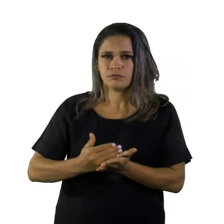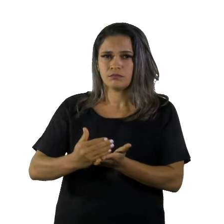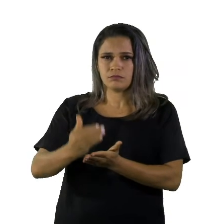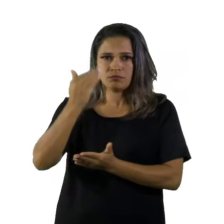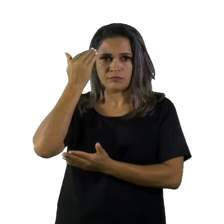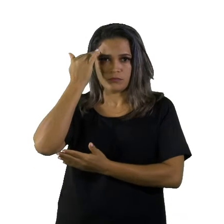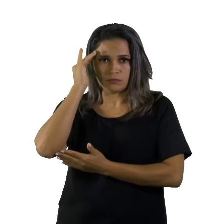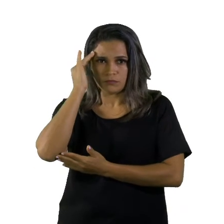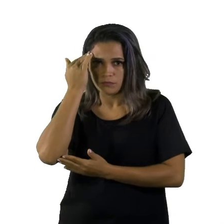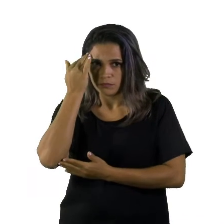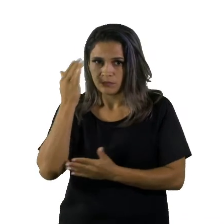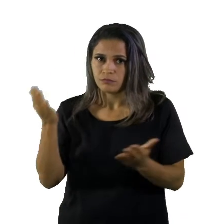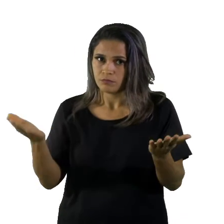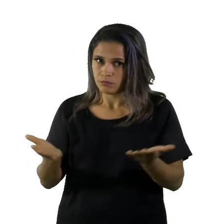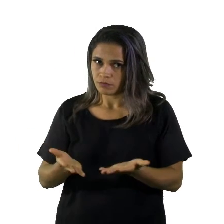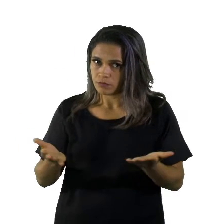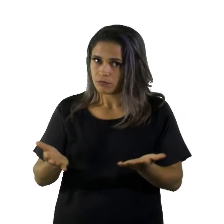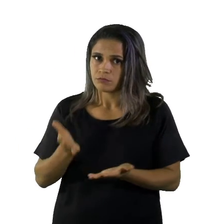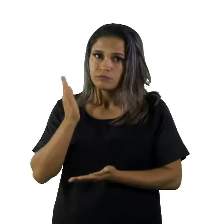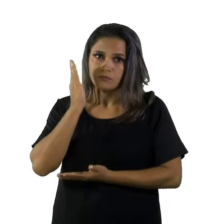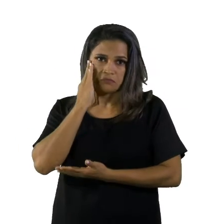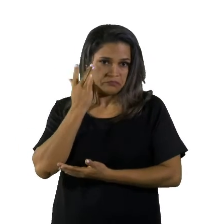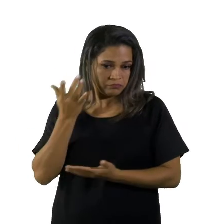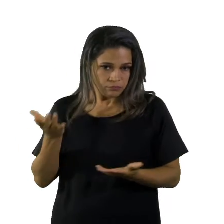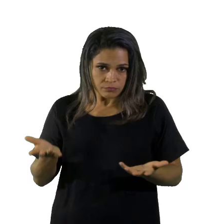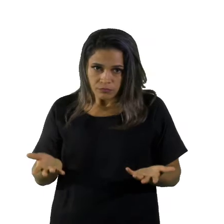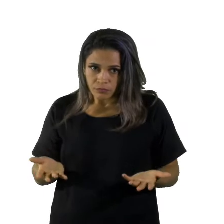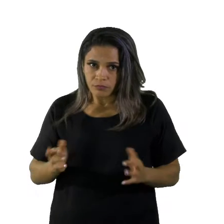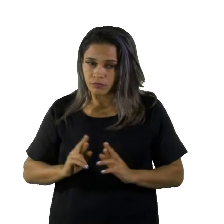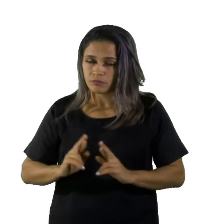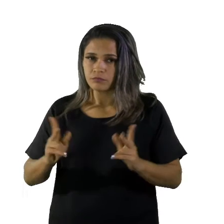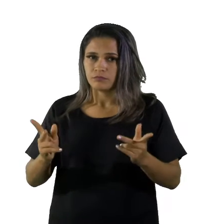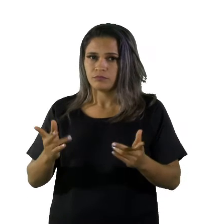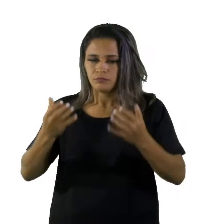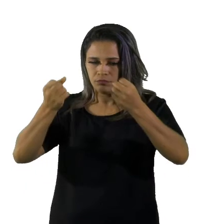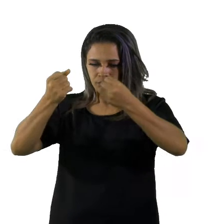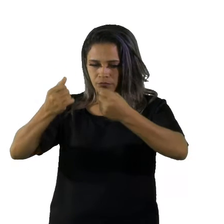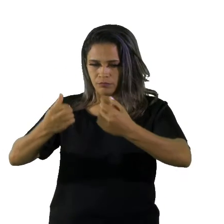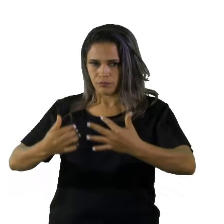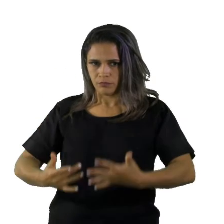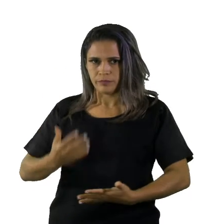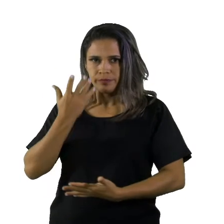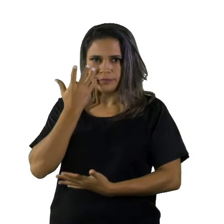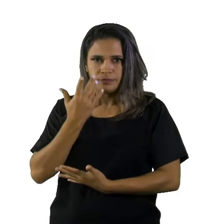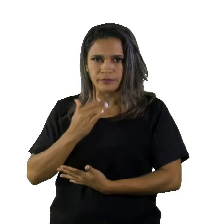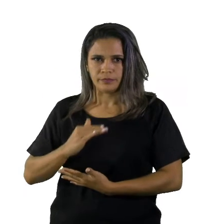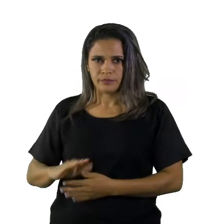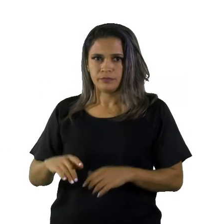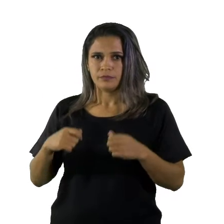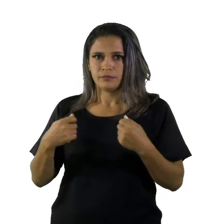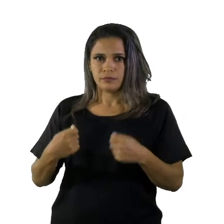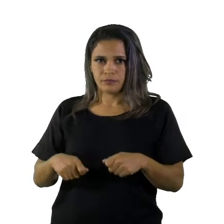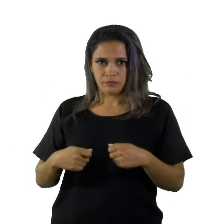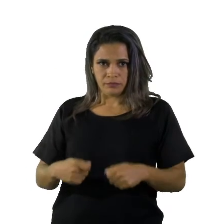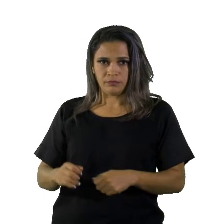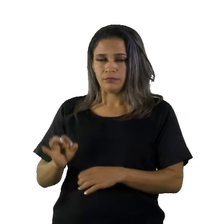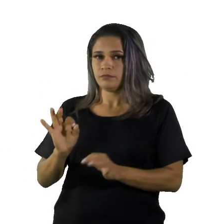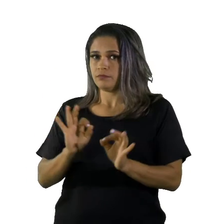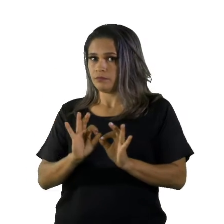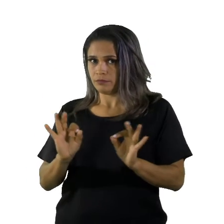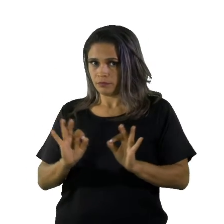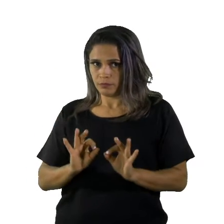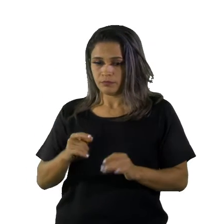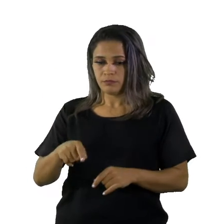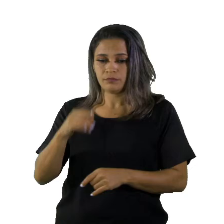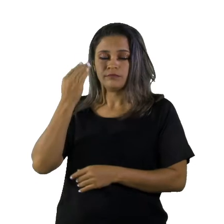entende, porém, hoje em dia sabe-se que não é bem assim. Quando explicado para a criança o que é necessário fazer ou não fazer,